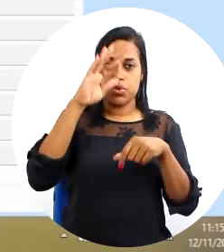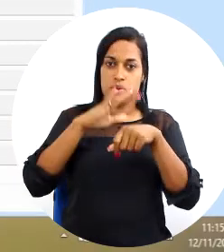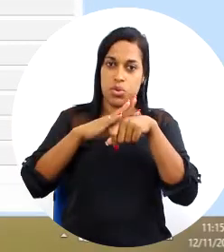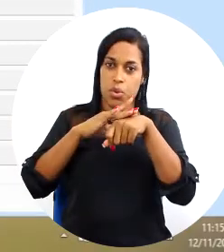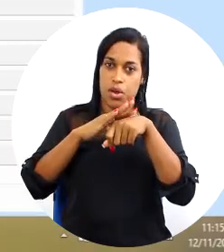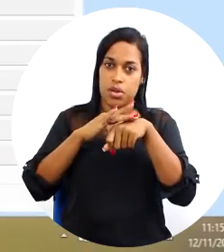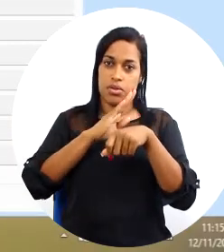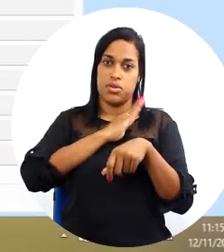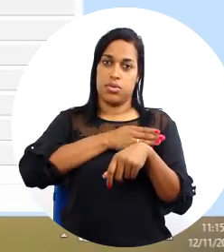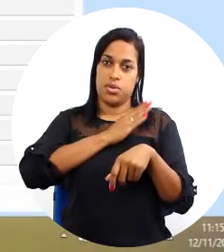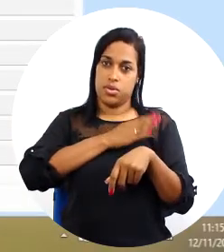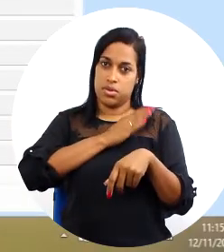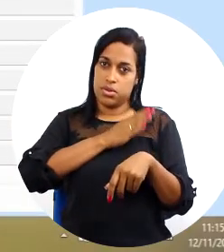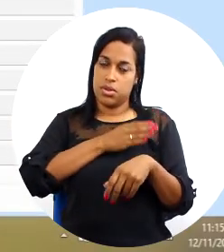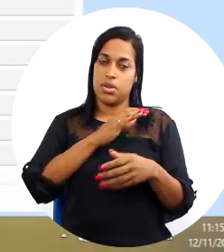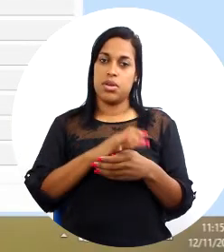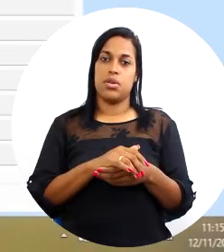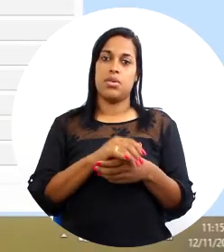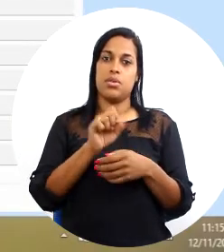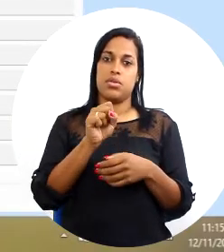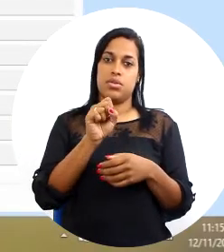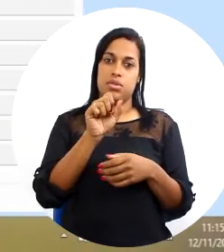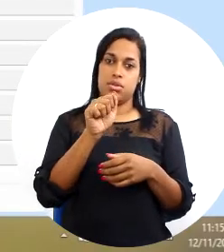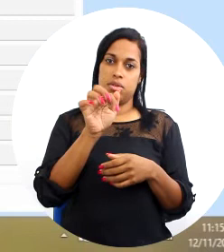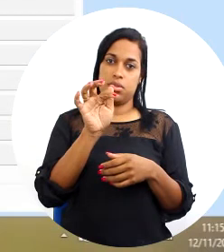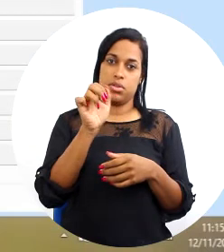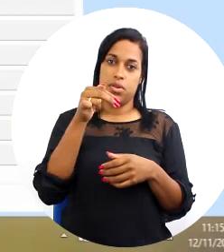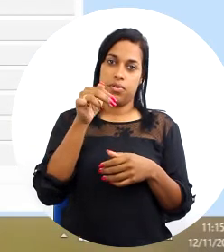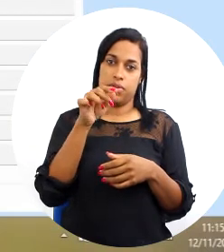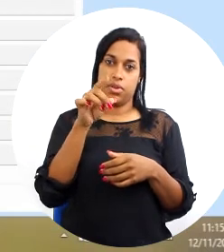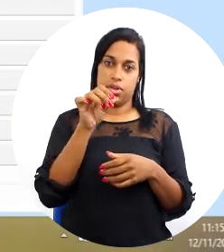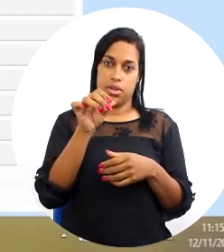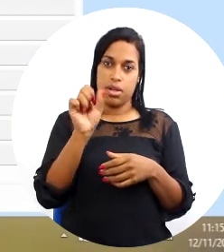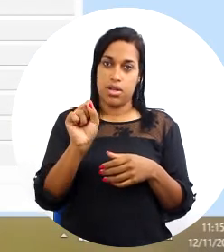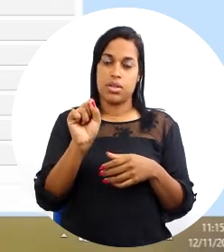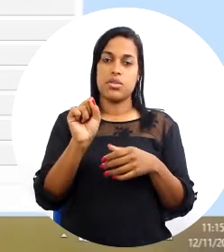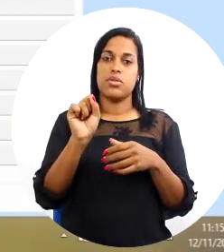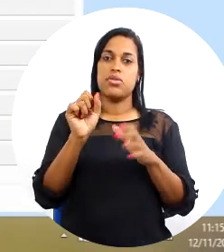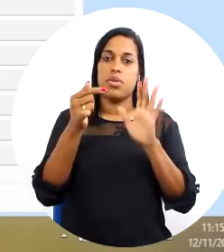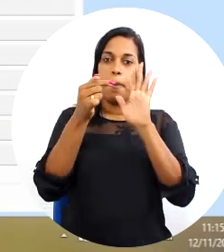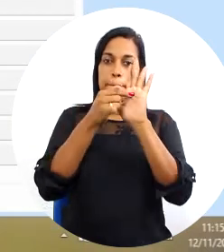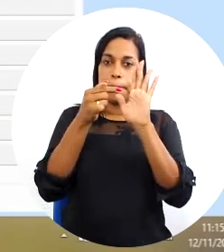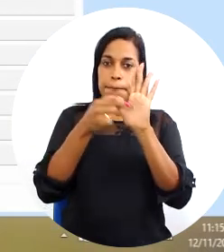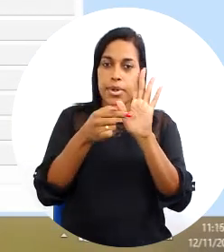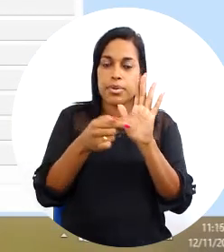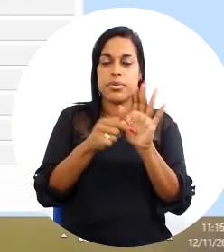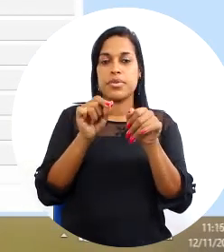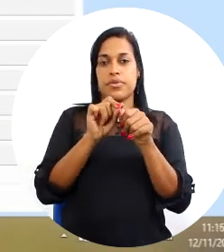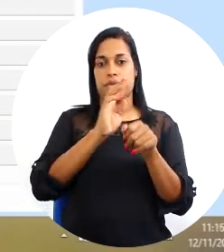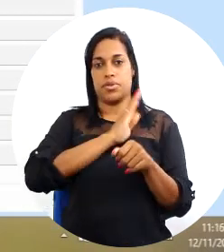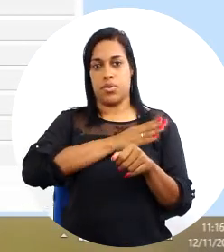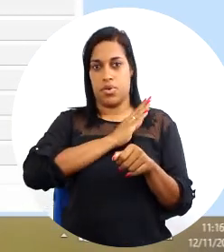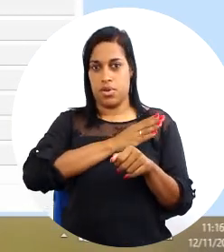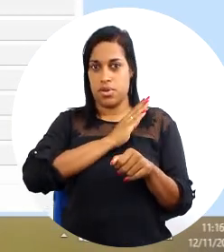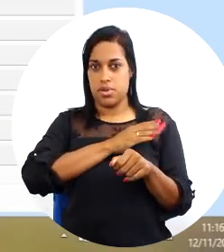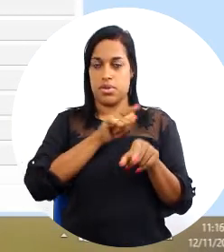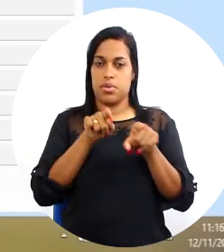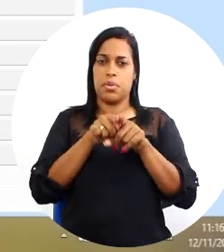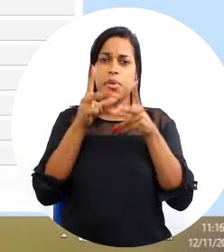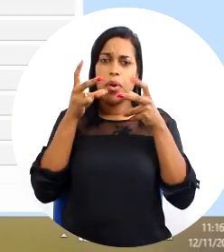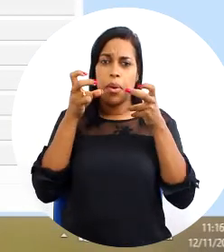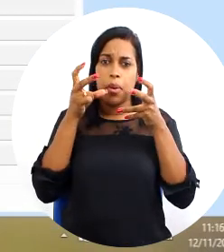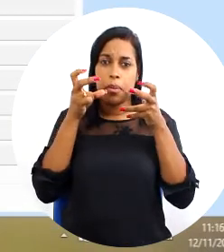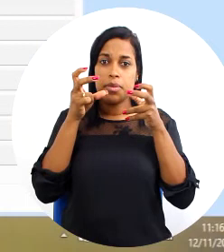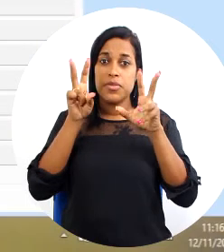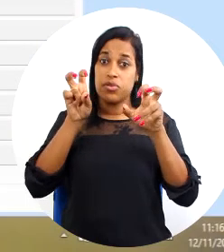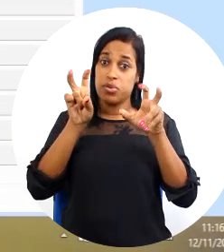ao lado do coração está fernando assassinados que no caso das pontes de safena sempre no coração então observe que